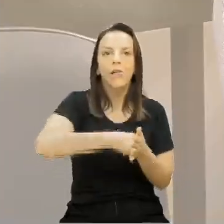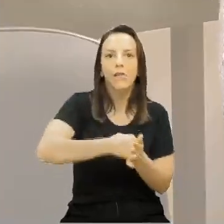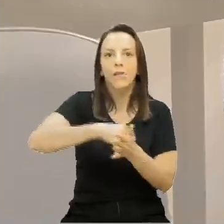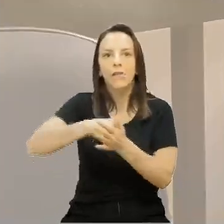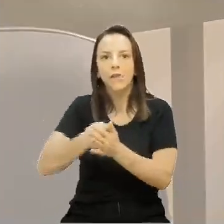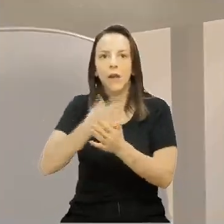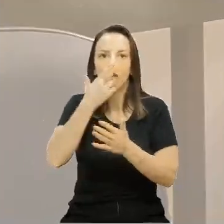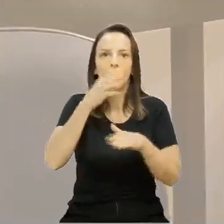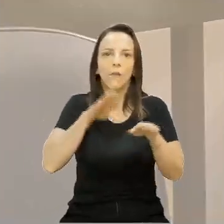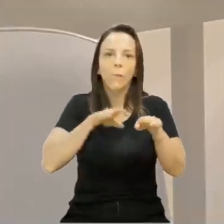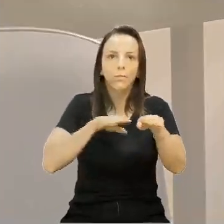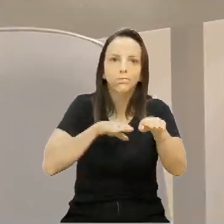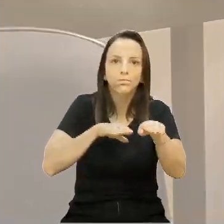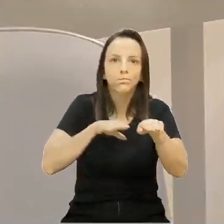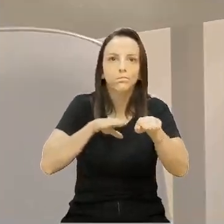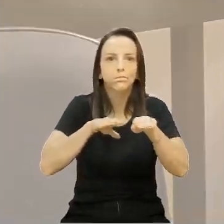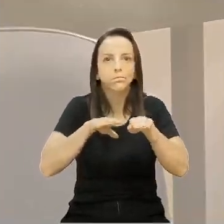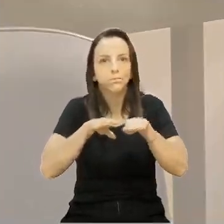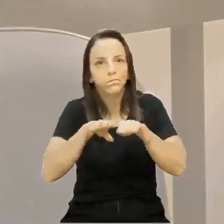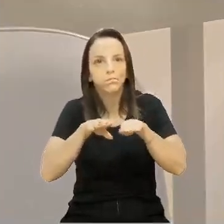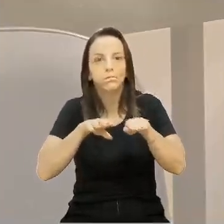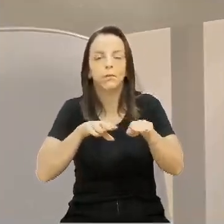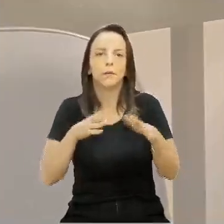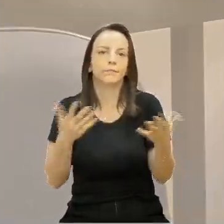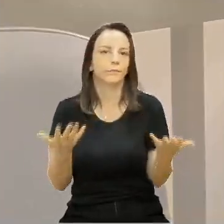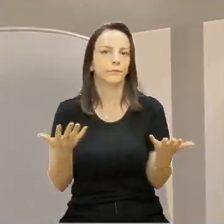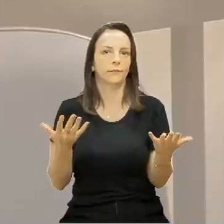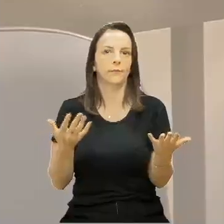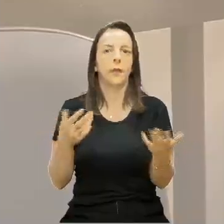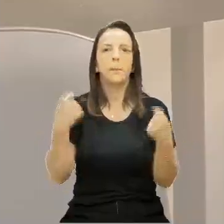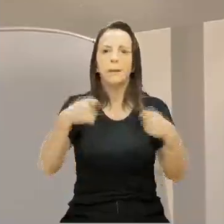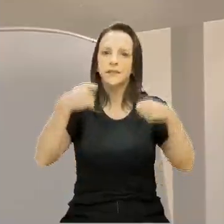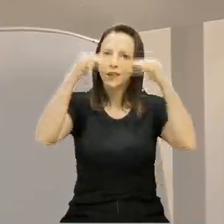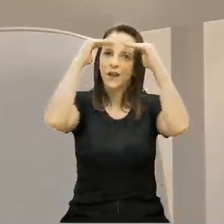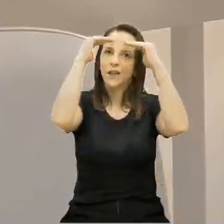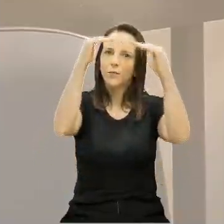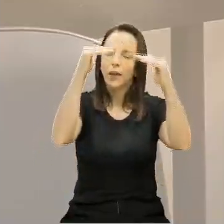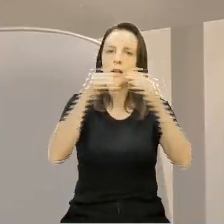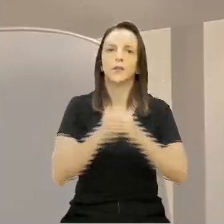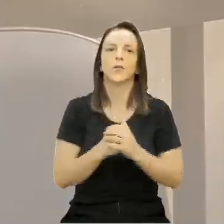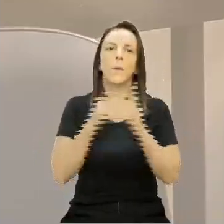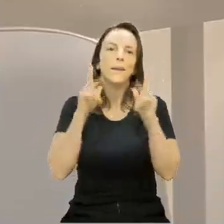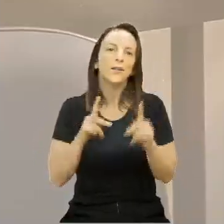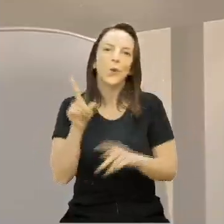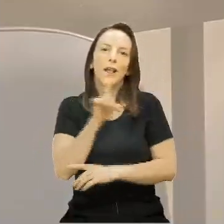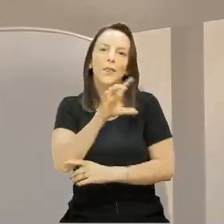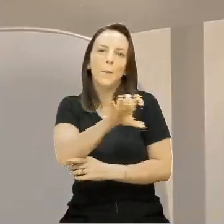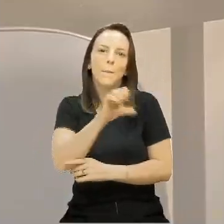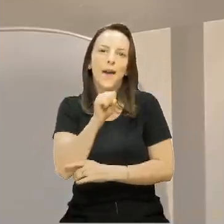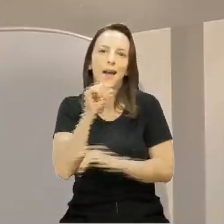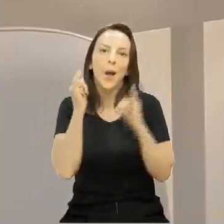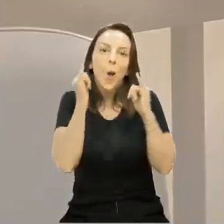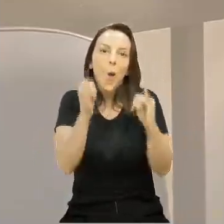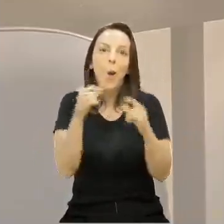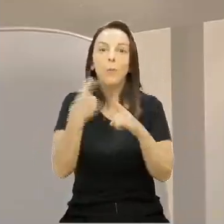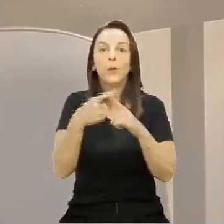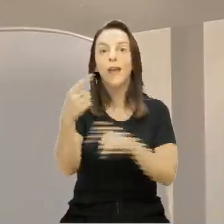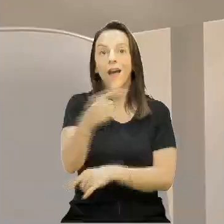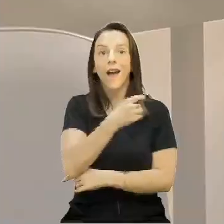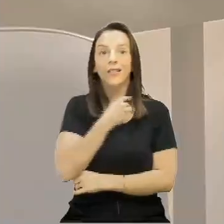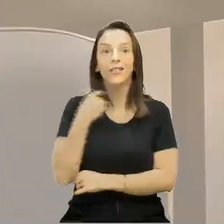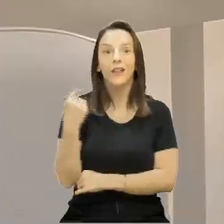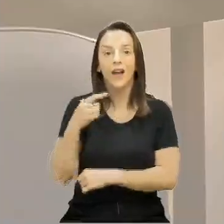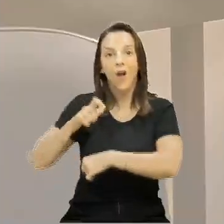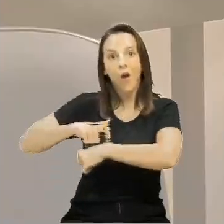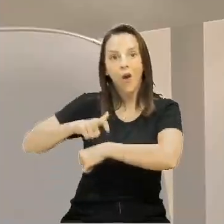o respeito também precisa existir. As pessoas não pegam ônibus por quê? Porque atrasa no horário, principalmente por isso. E uma